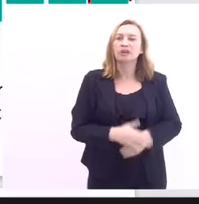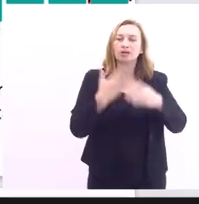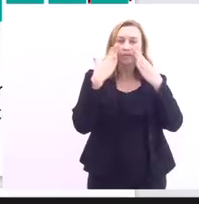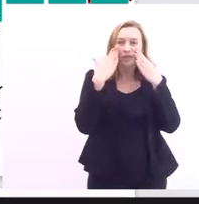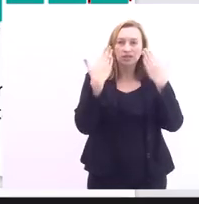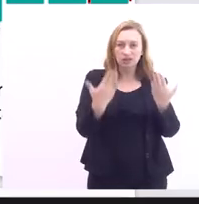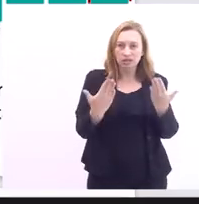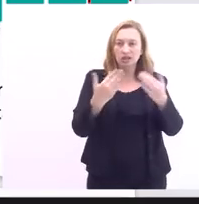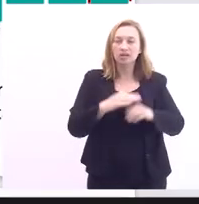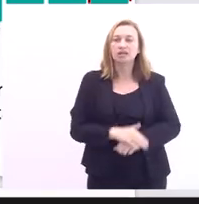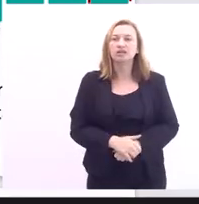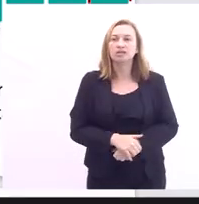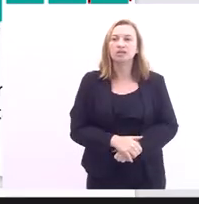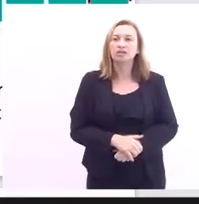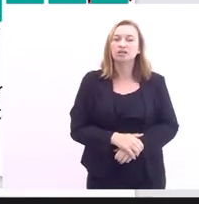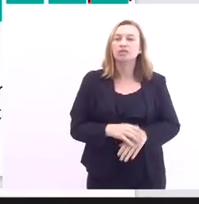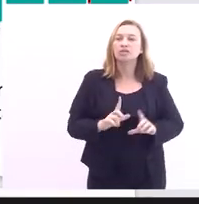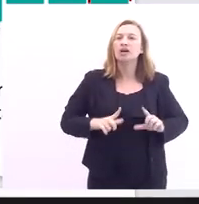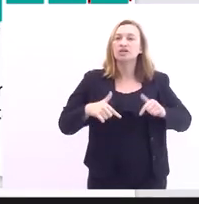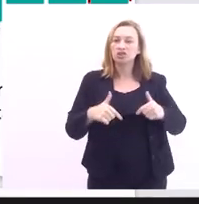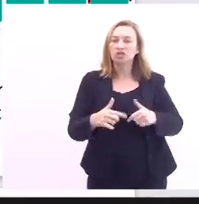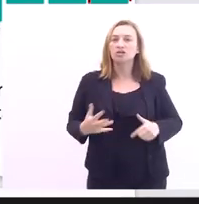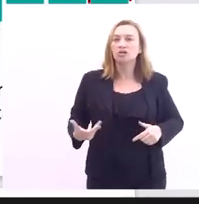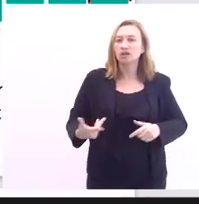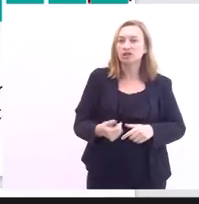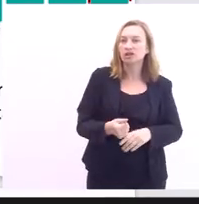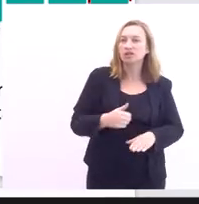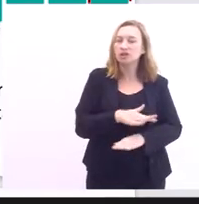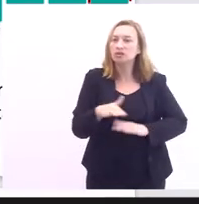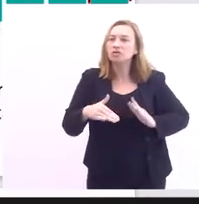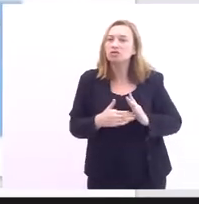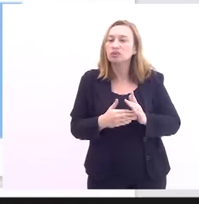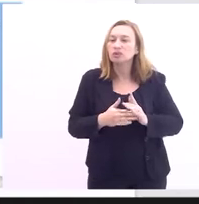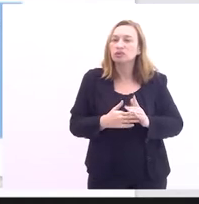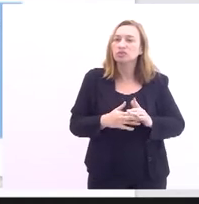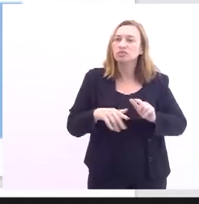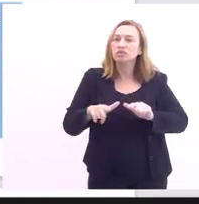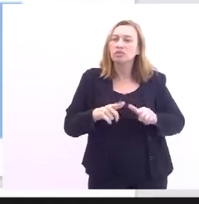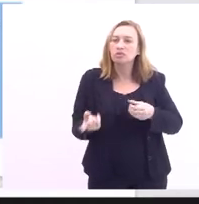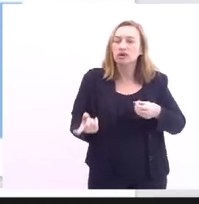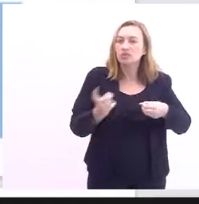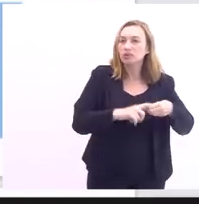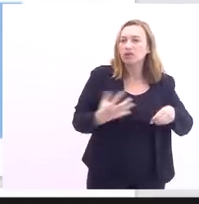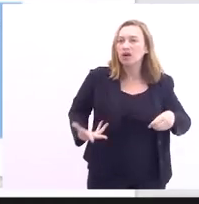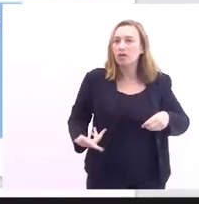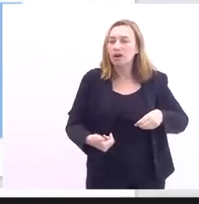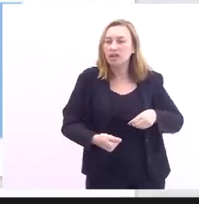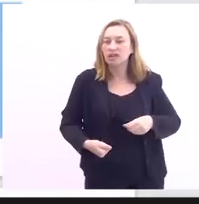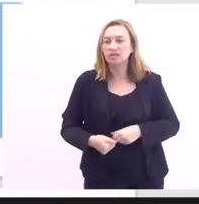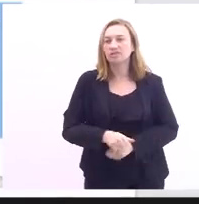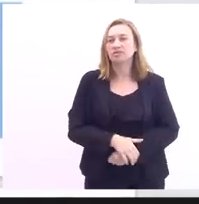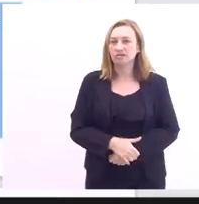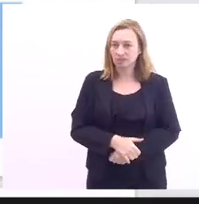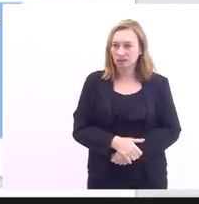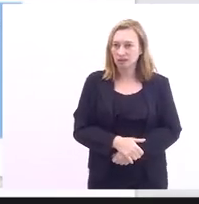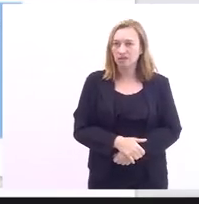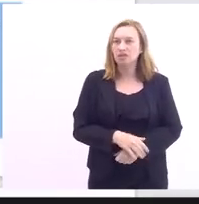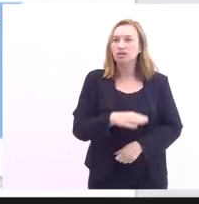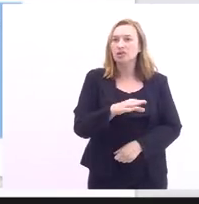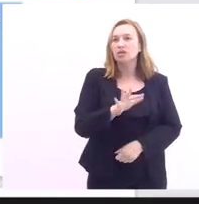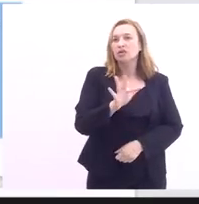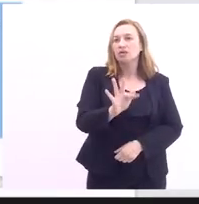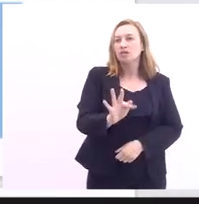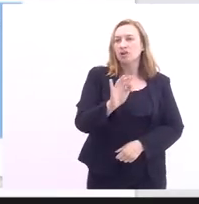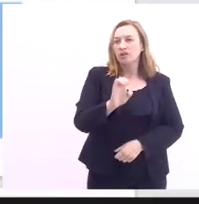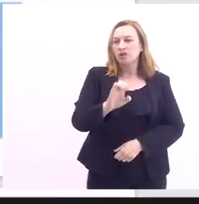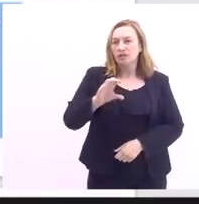apresentar e colocar em prática mesmo essas ações para retomar essa qualidade no fornecimento. No FEC, né, que